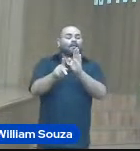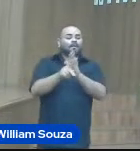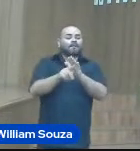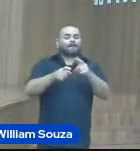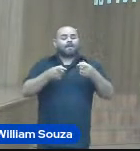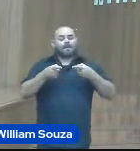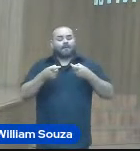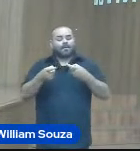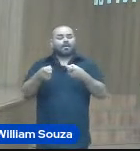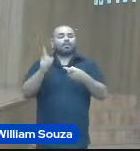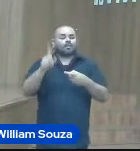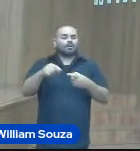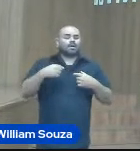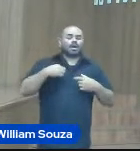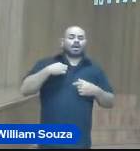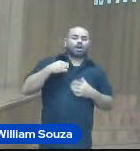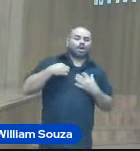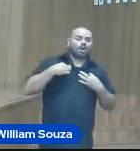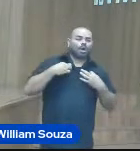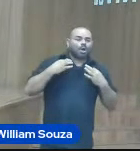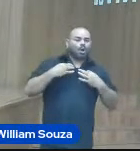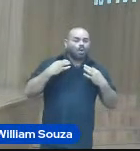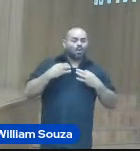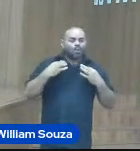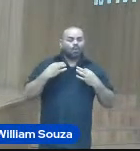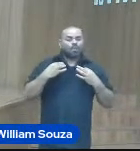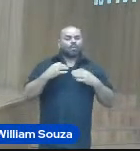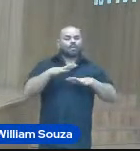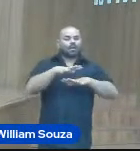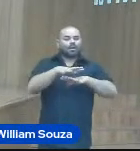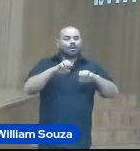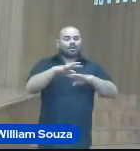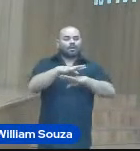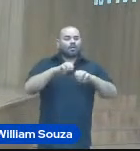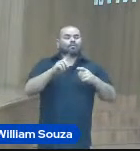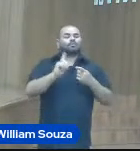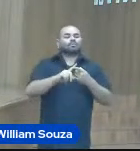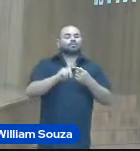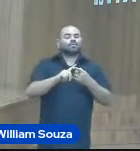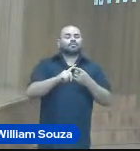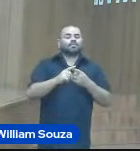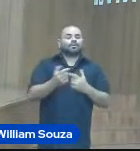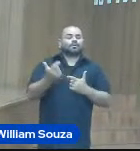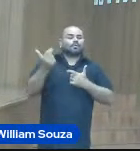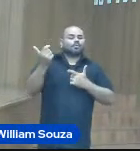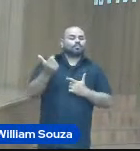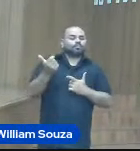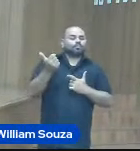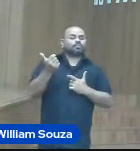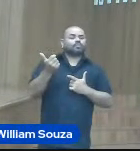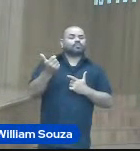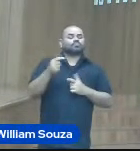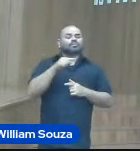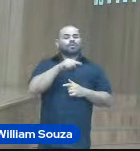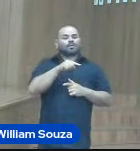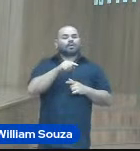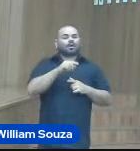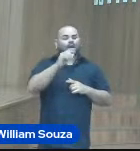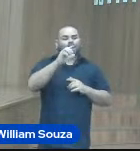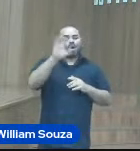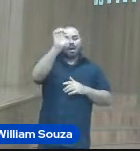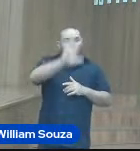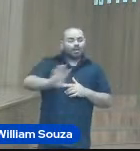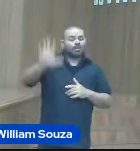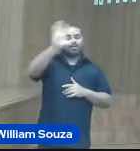toda a infraestrutura e também a parte de armas, isso era feito, isso movimentou a Europa de